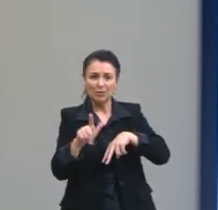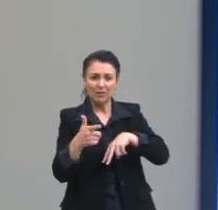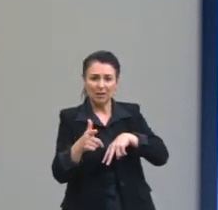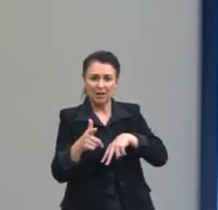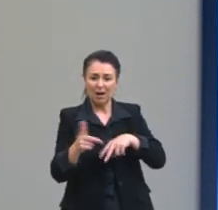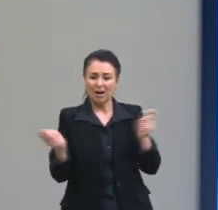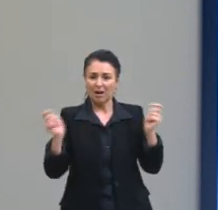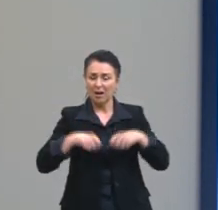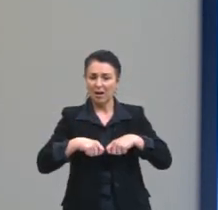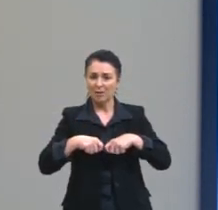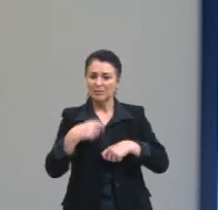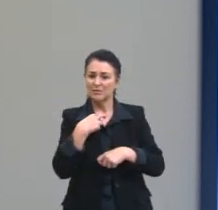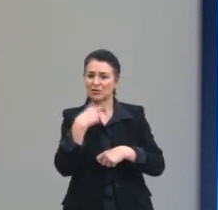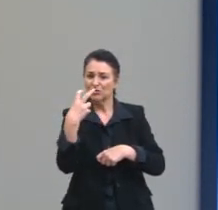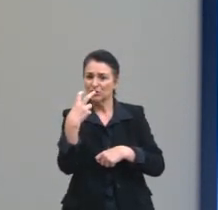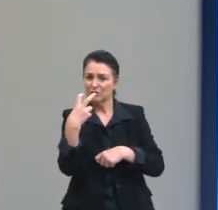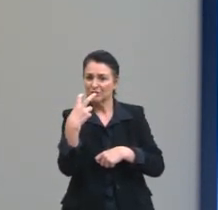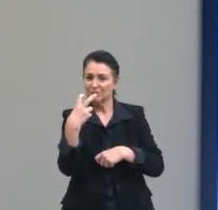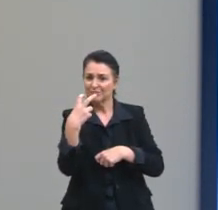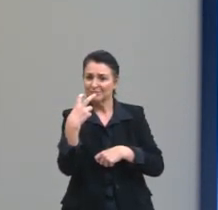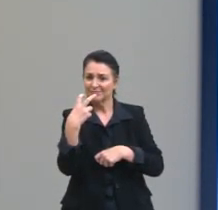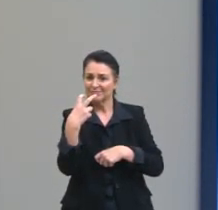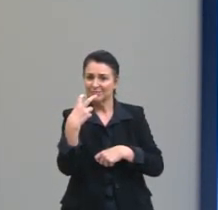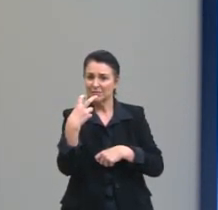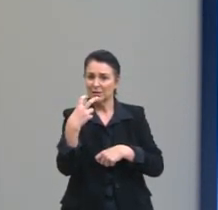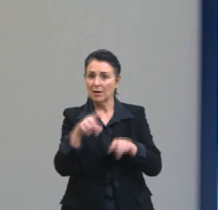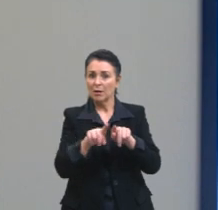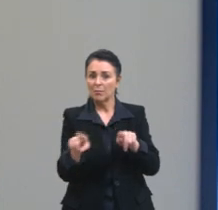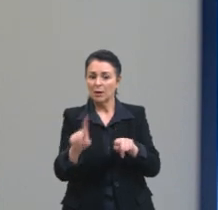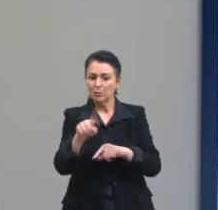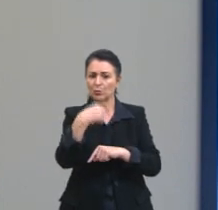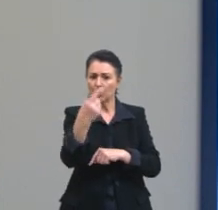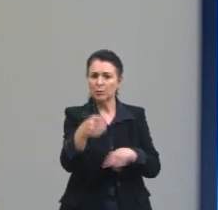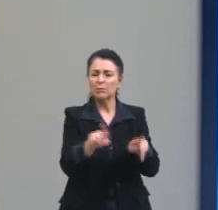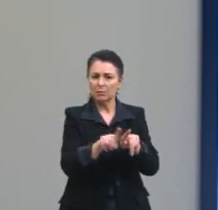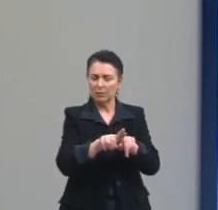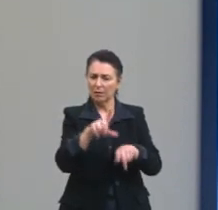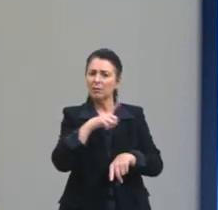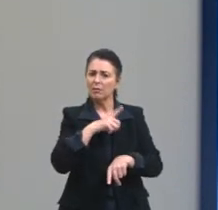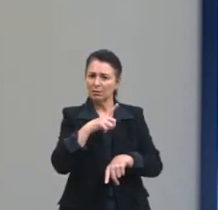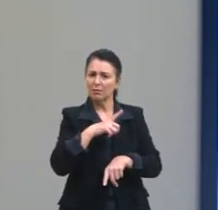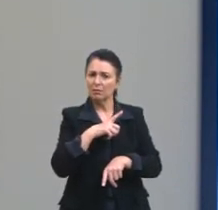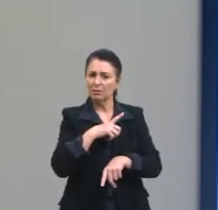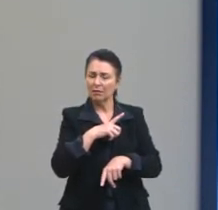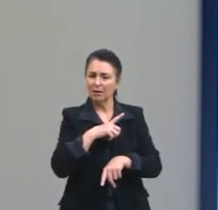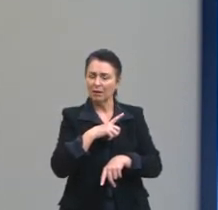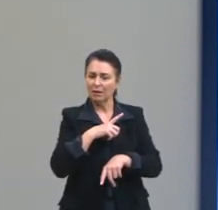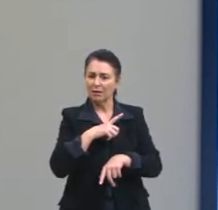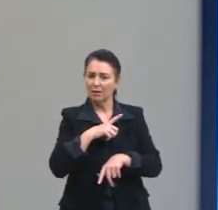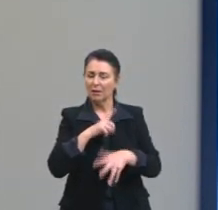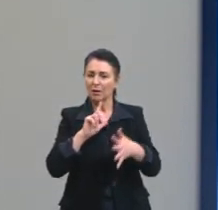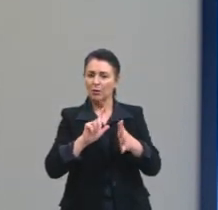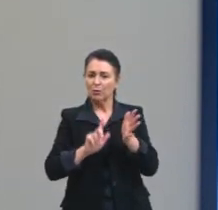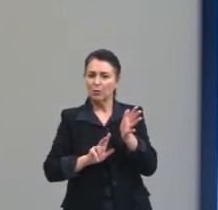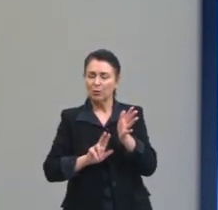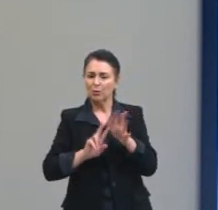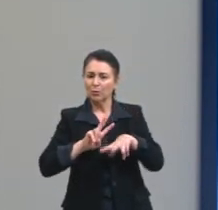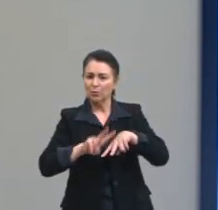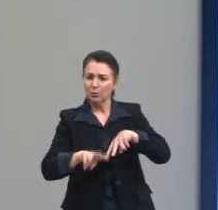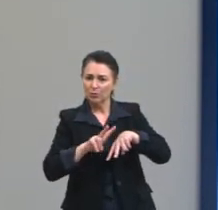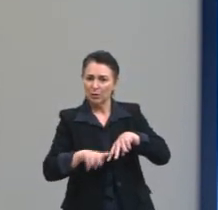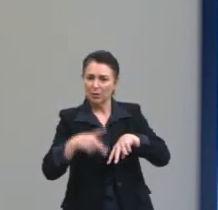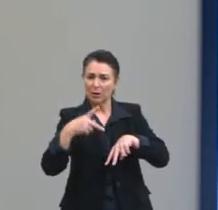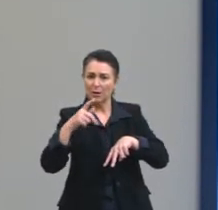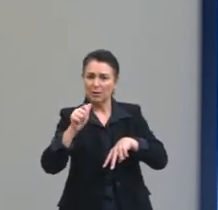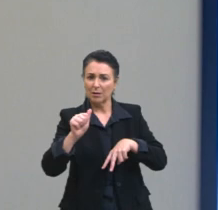Rogério tá gente mas aqui também tem pantera só do gênero tem seres vivos do gênero panthera panthera pardus